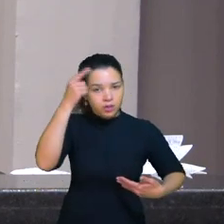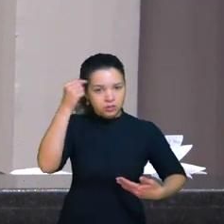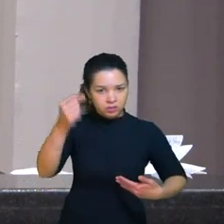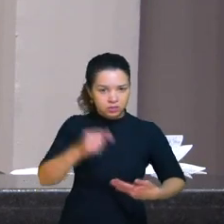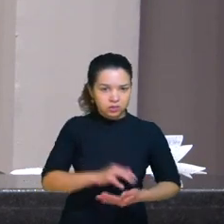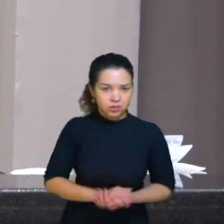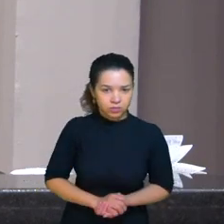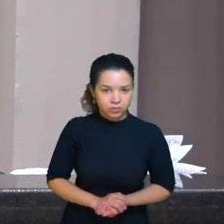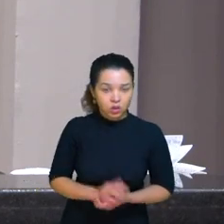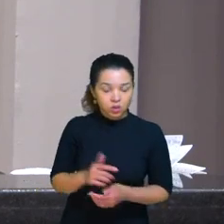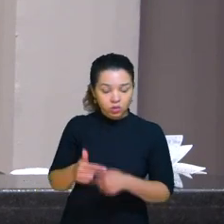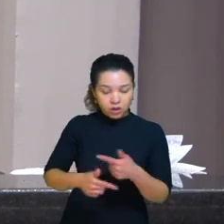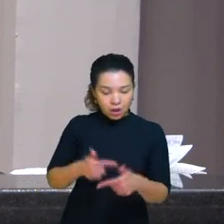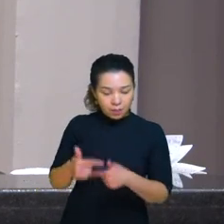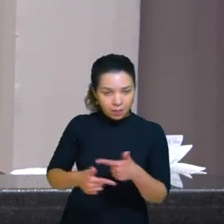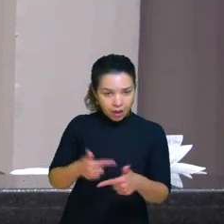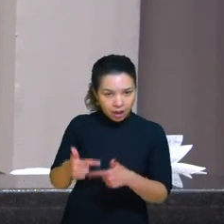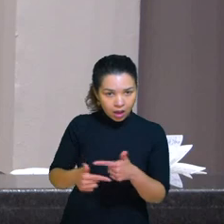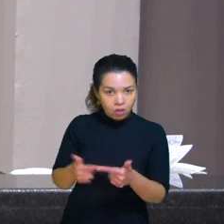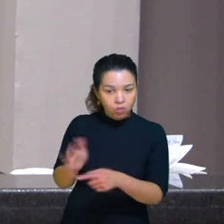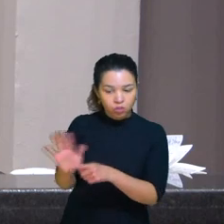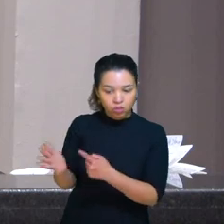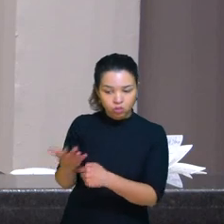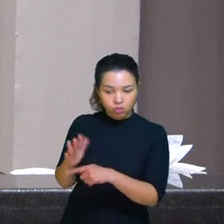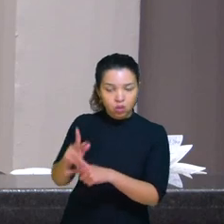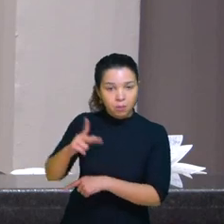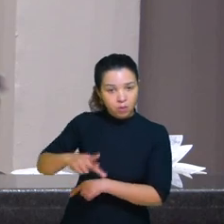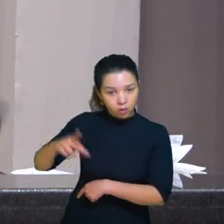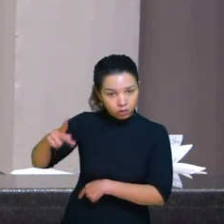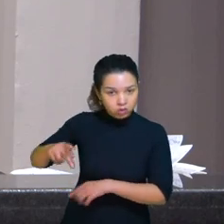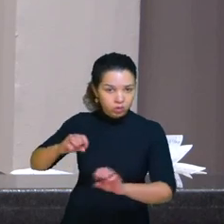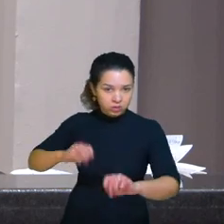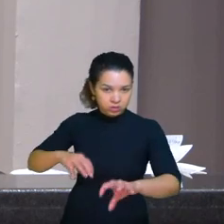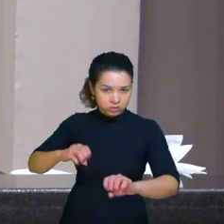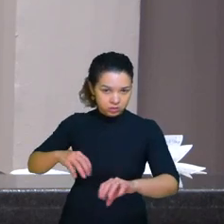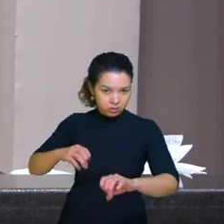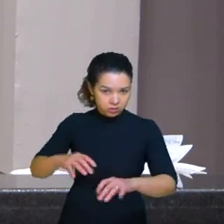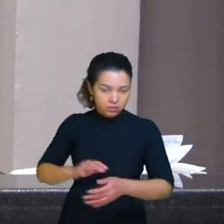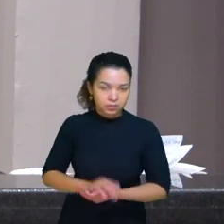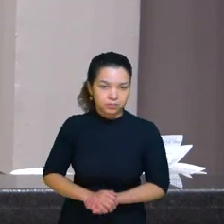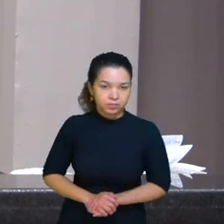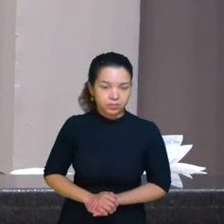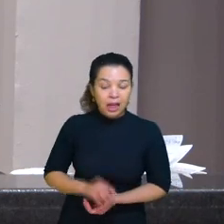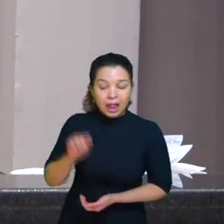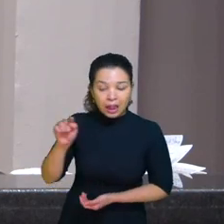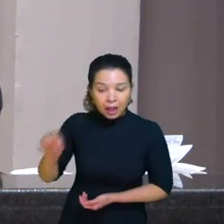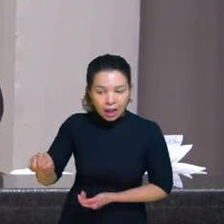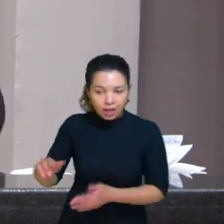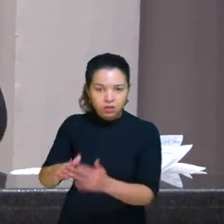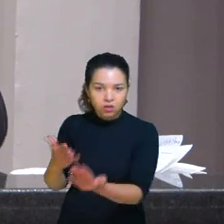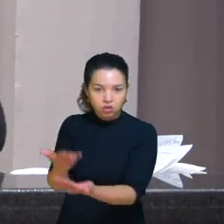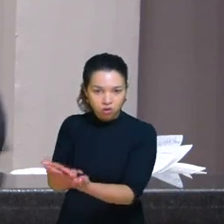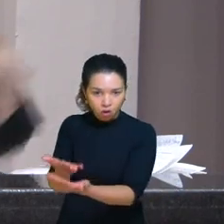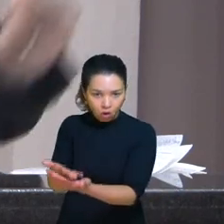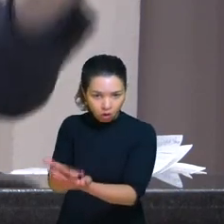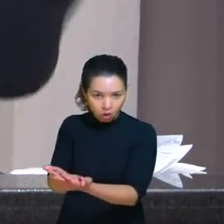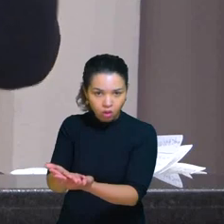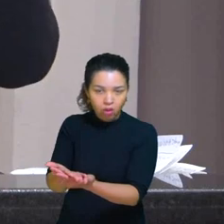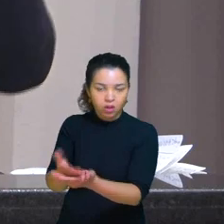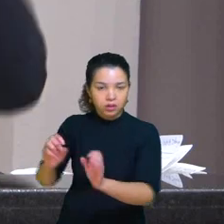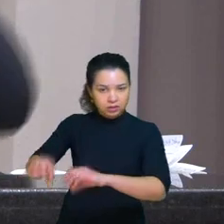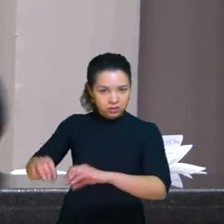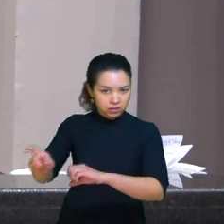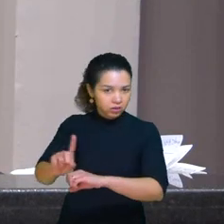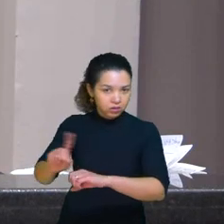dos professores formadores não é um trabalho colaborativo que inicia na escola é um trabalho colaborativo que inicia com a